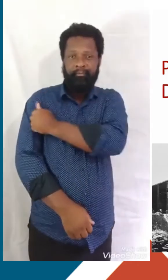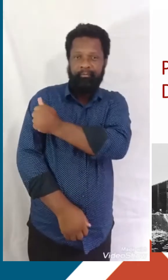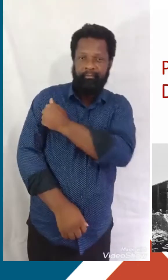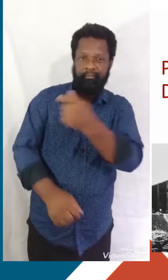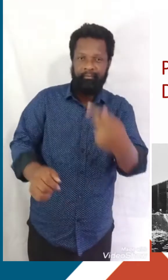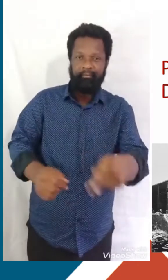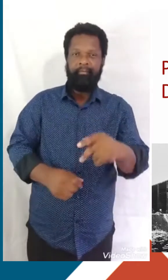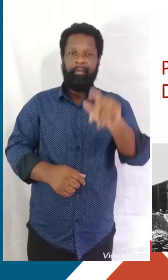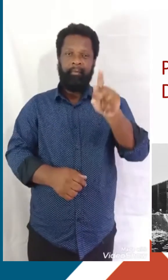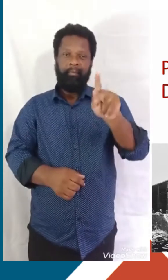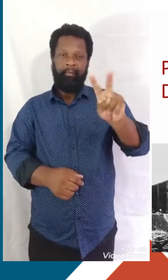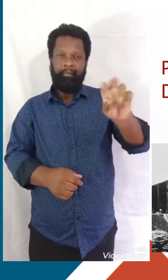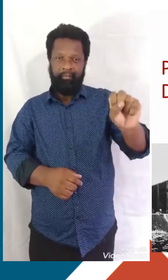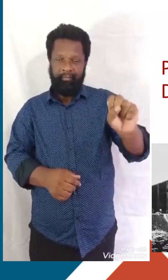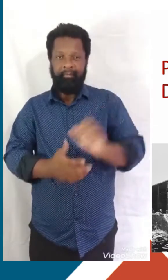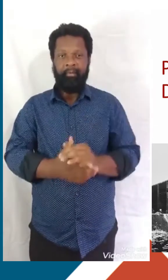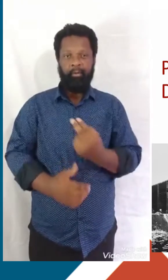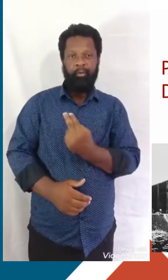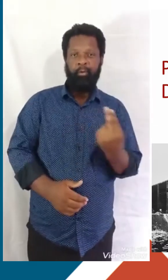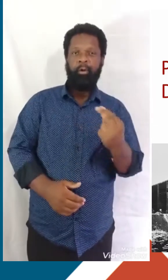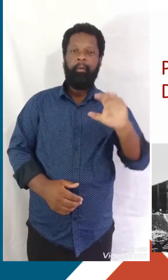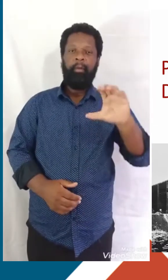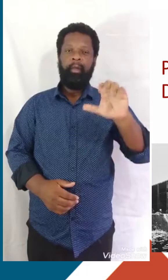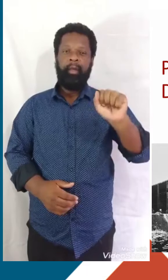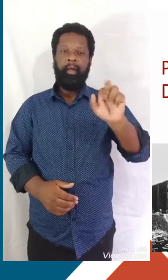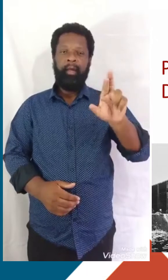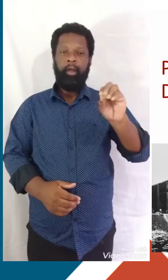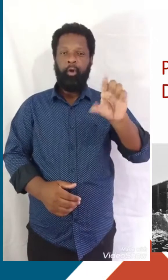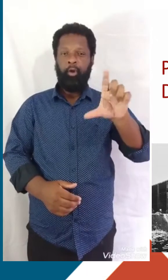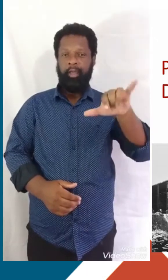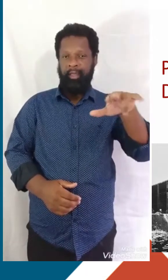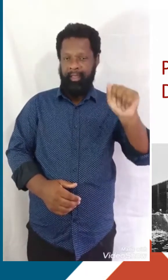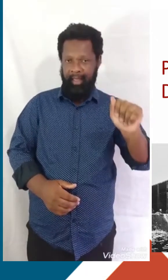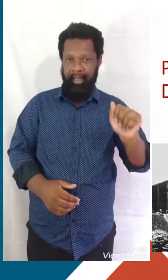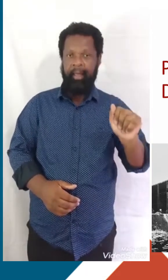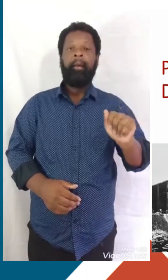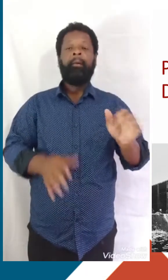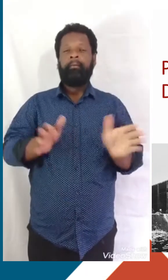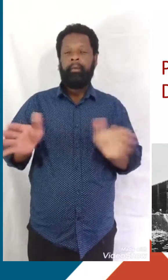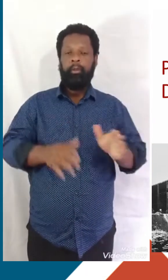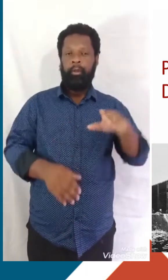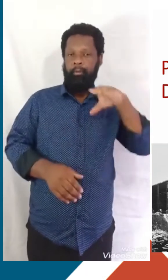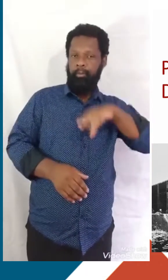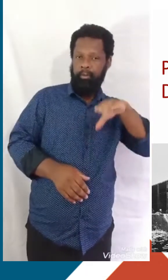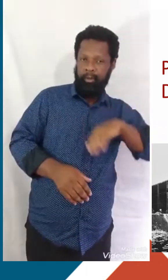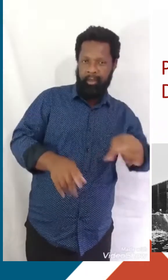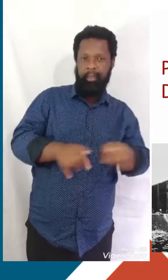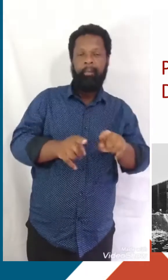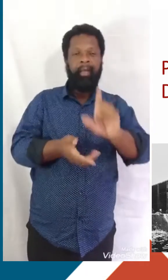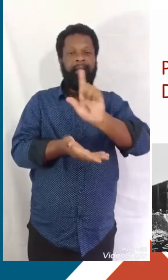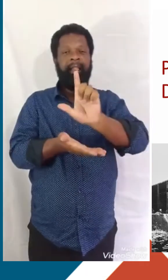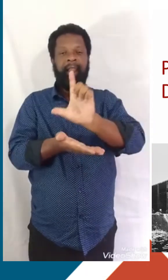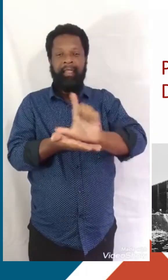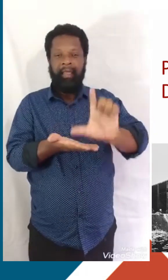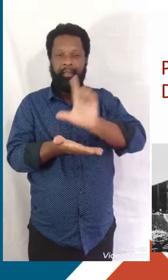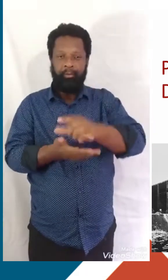e alunas do pré-vestibular social. Meu nome é Carolina, eu sou mediadora de língua portuguesa e de literatura brasileira. Nesta